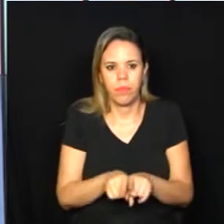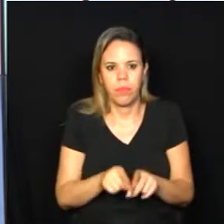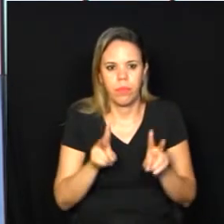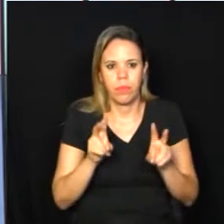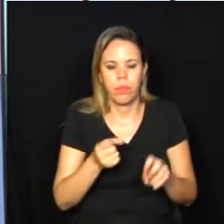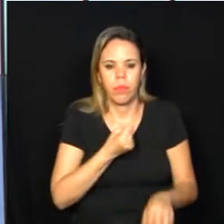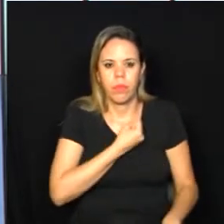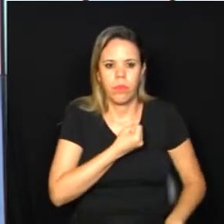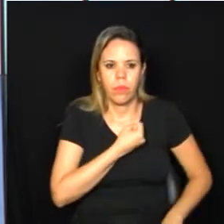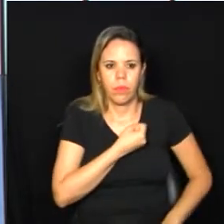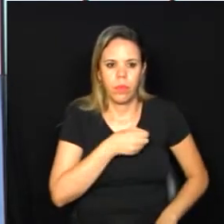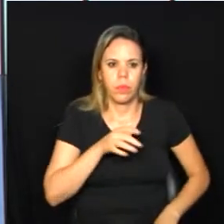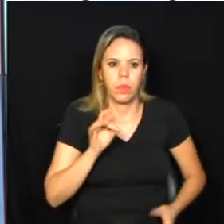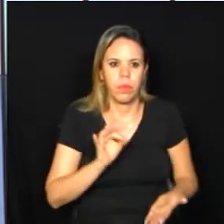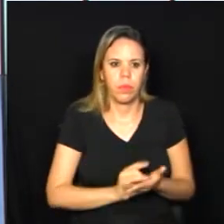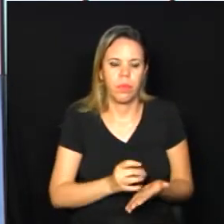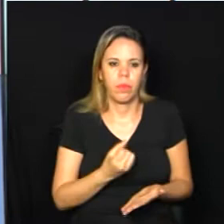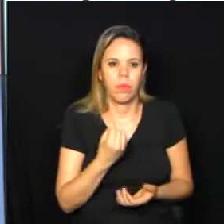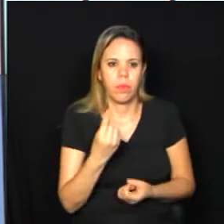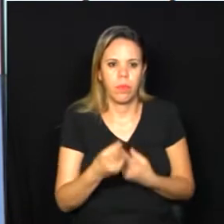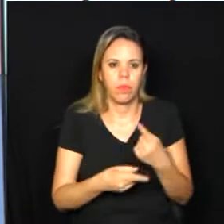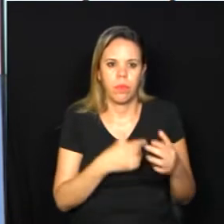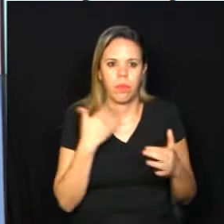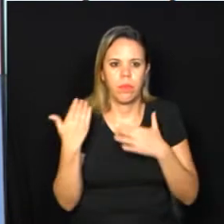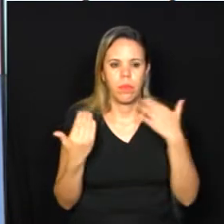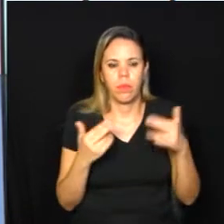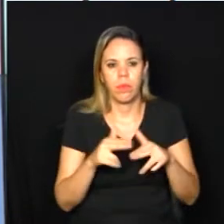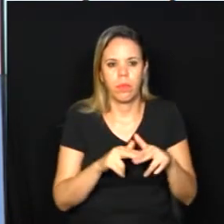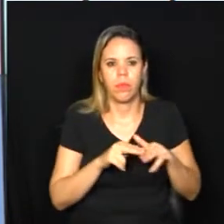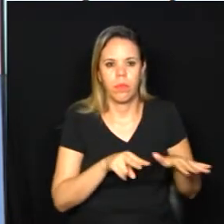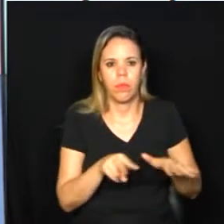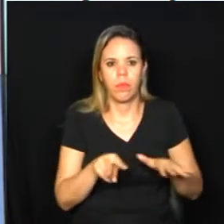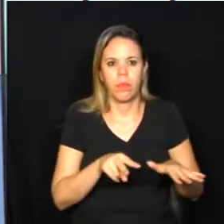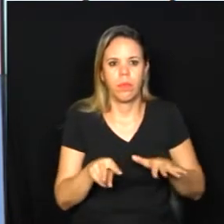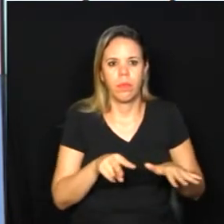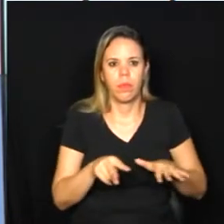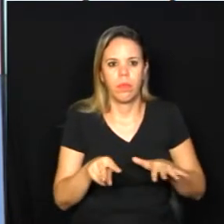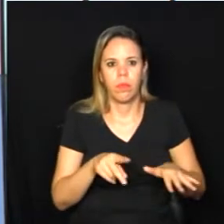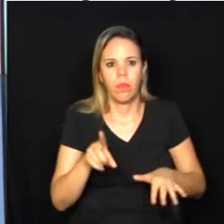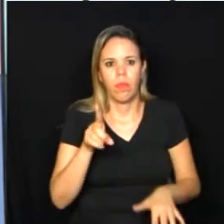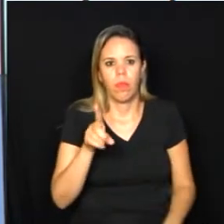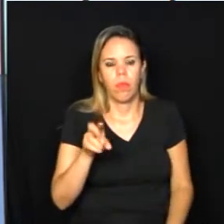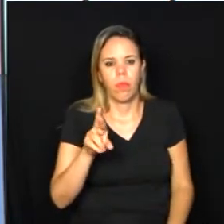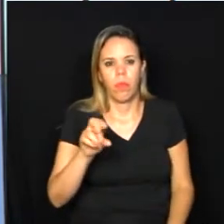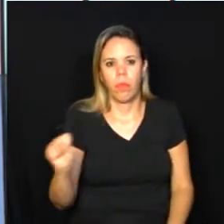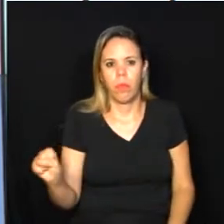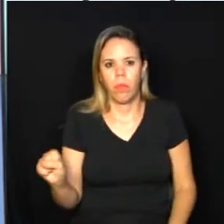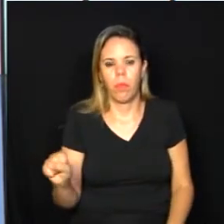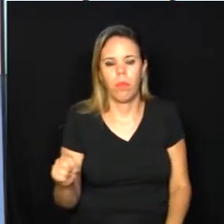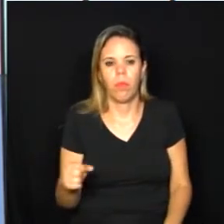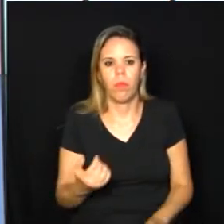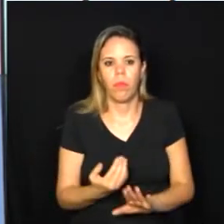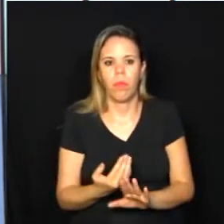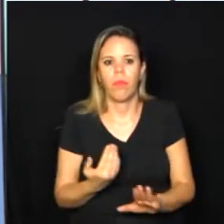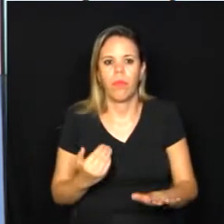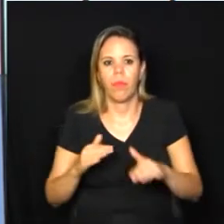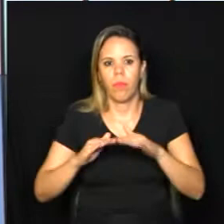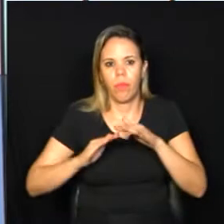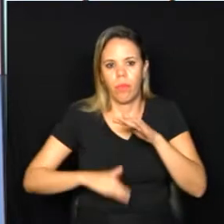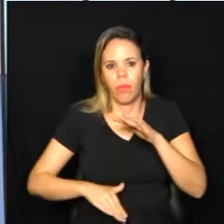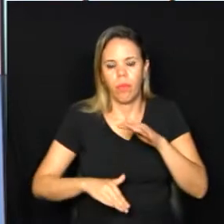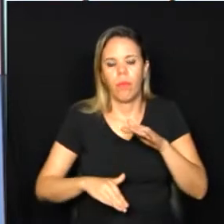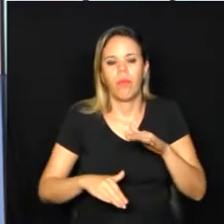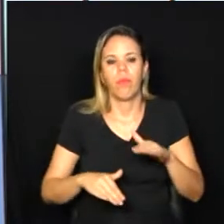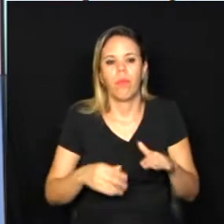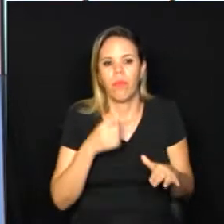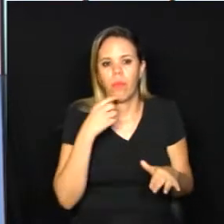número absoluto de casos e óbitos por semana, o DRS ficou atrás. O DRS Campinas,